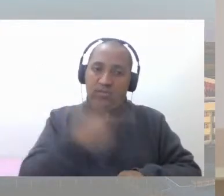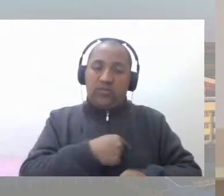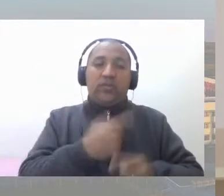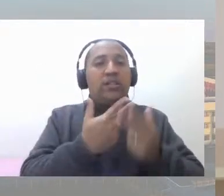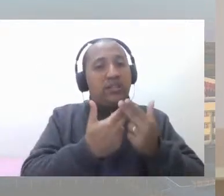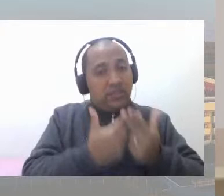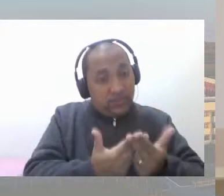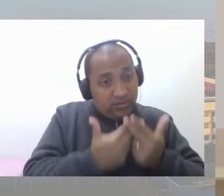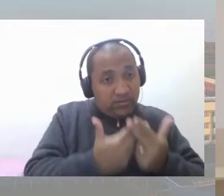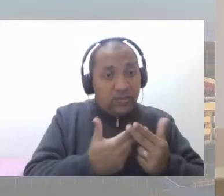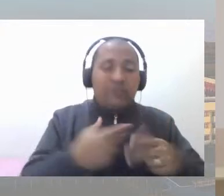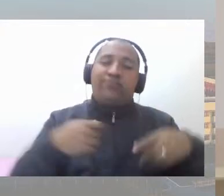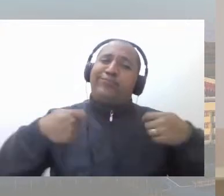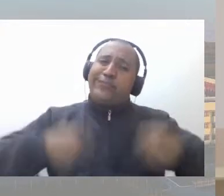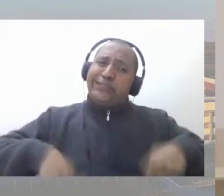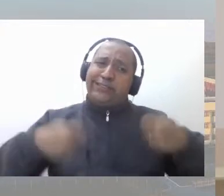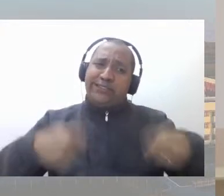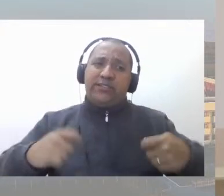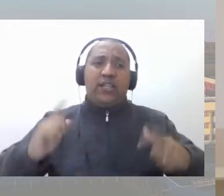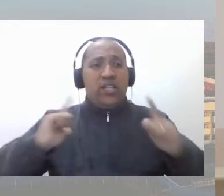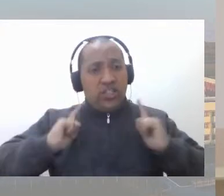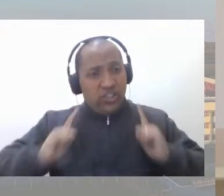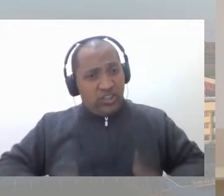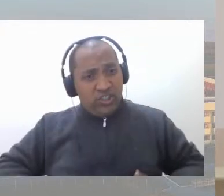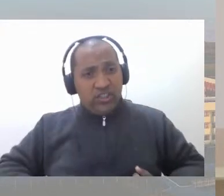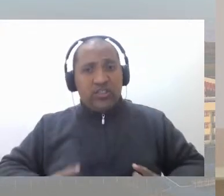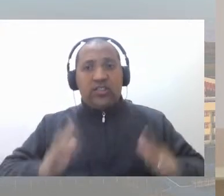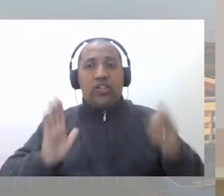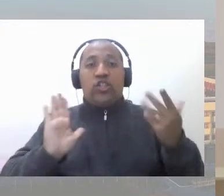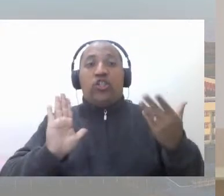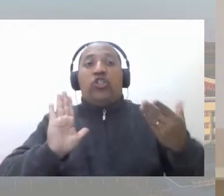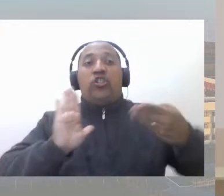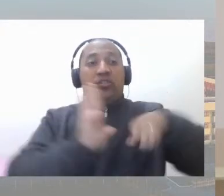tem que ter, né, com relação aos gestores que estão chegando...